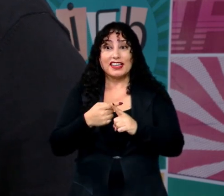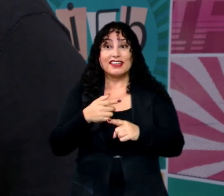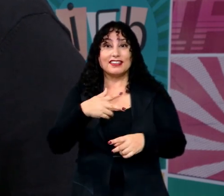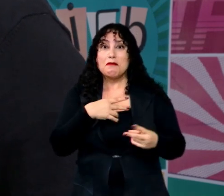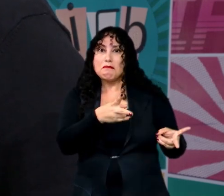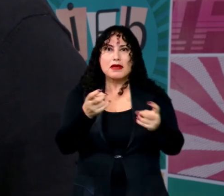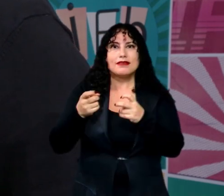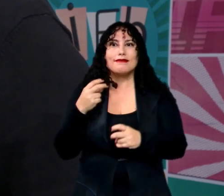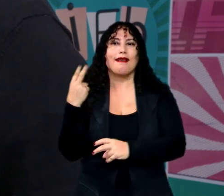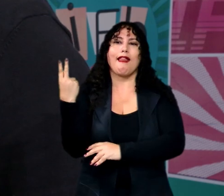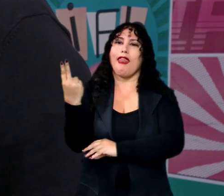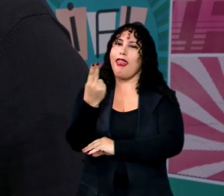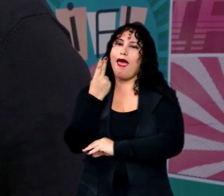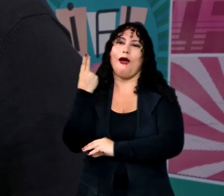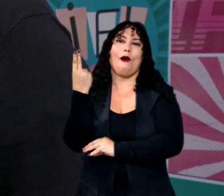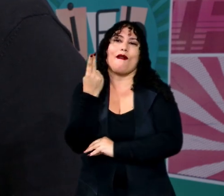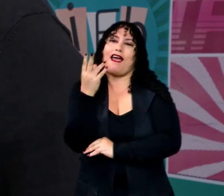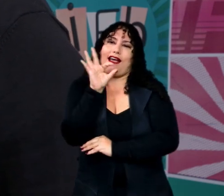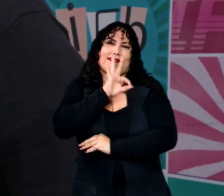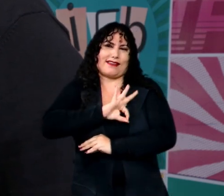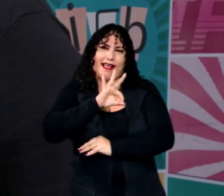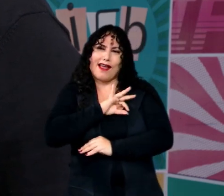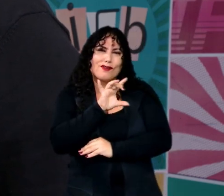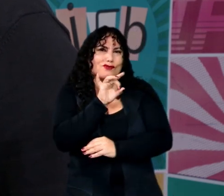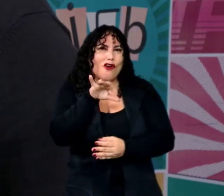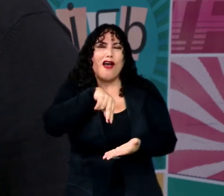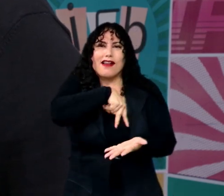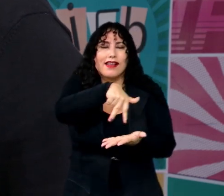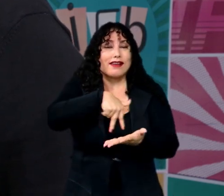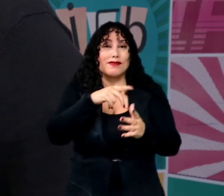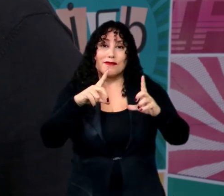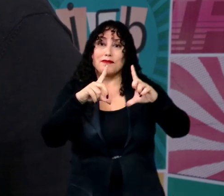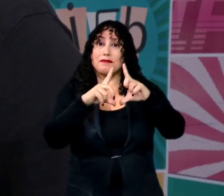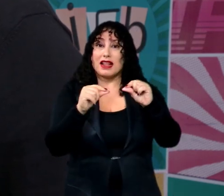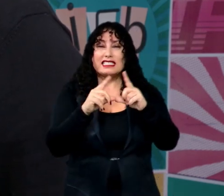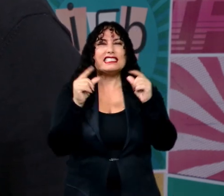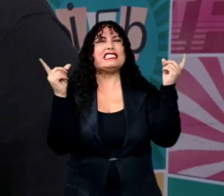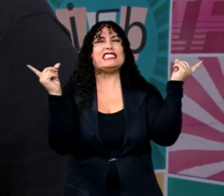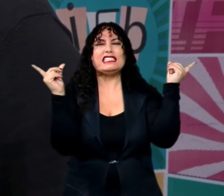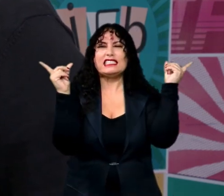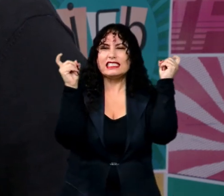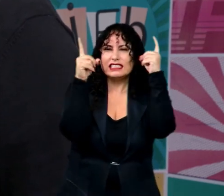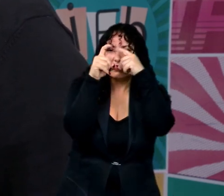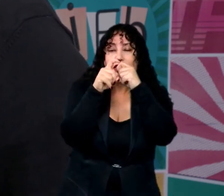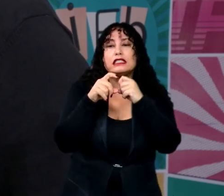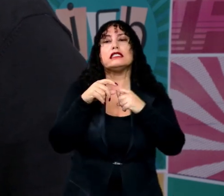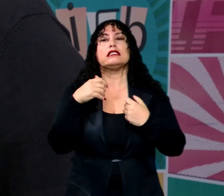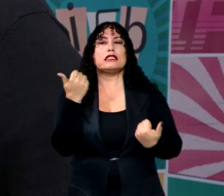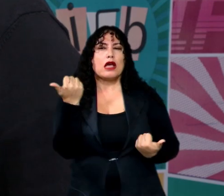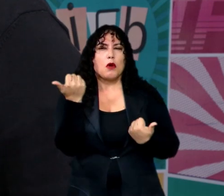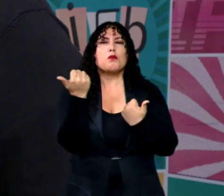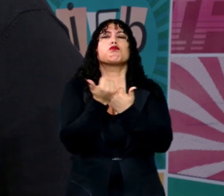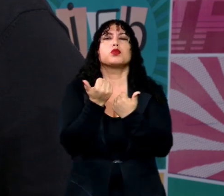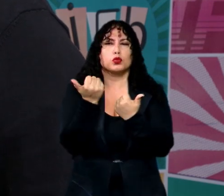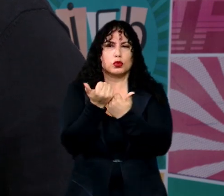pressupõe que não dá para se sustentar com dança. De fato, em Brasília é bastante difícil se sustentar